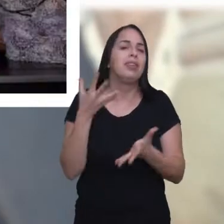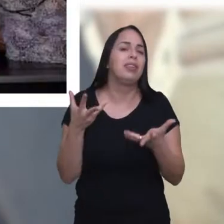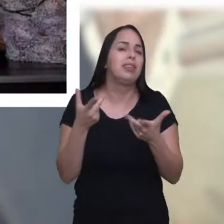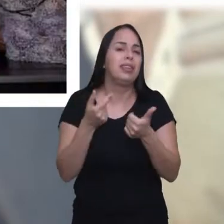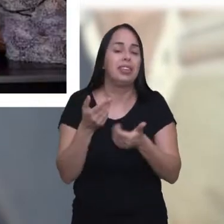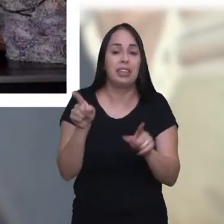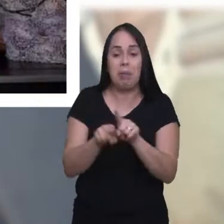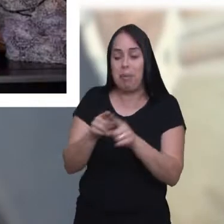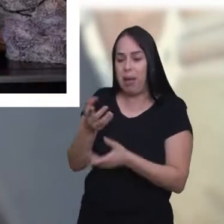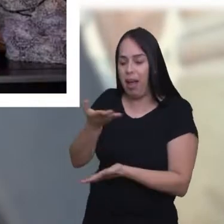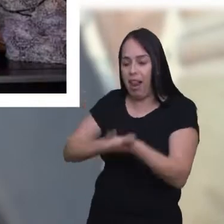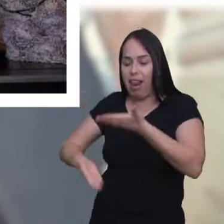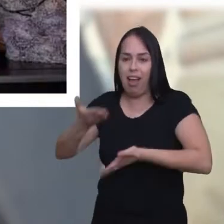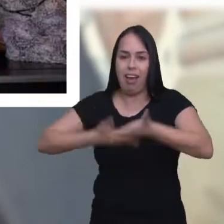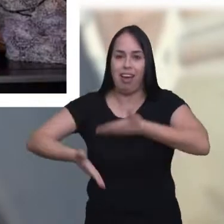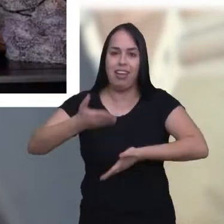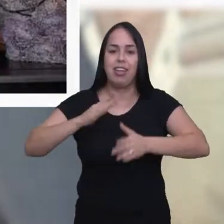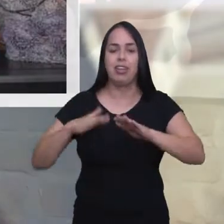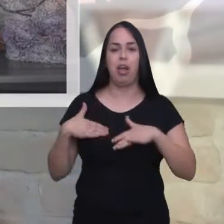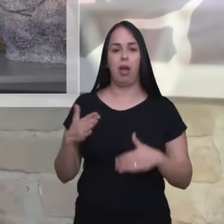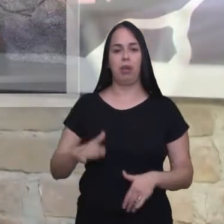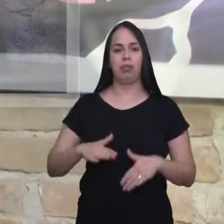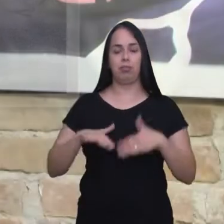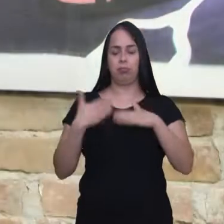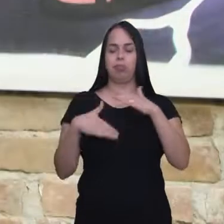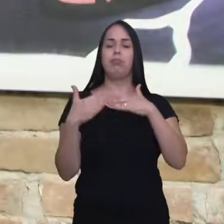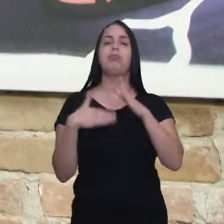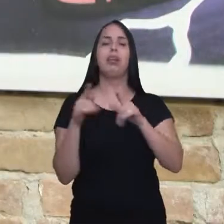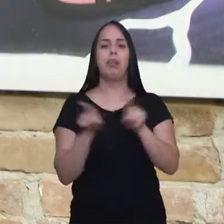amigos, eu consegui me desenvolver melhor e eu também